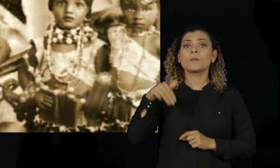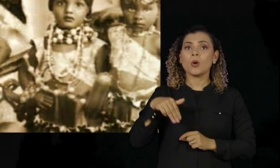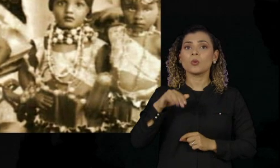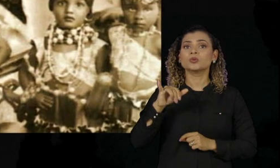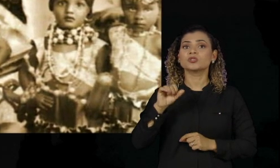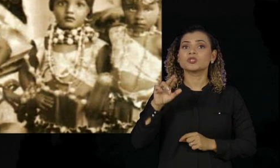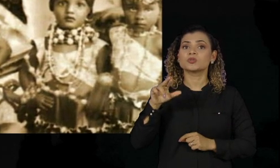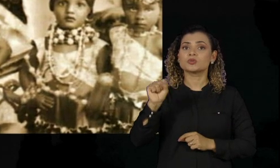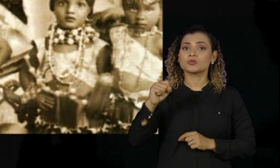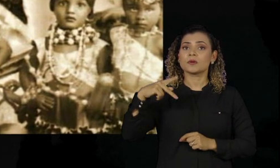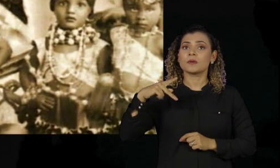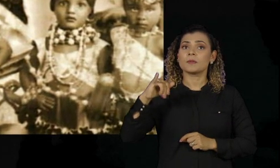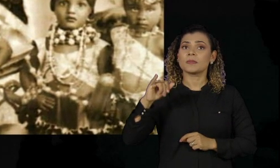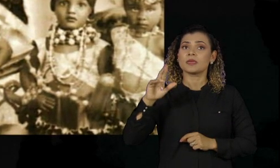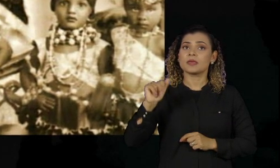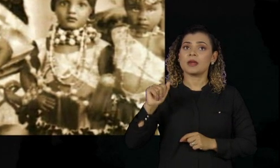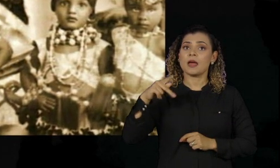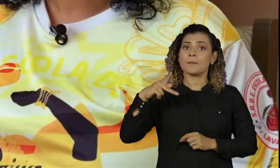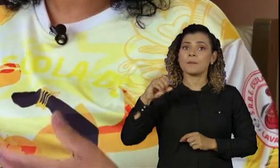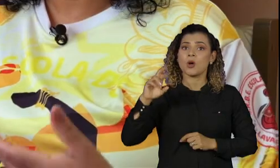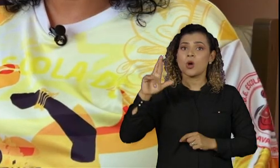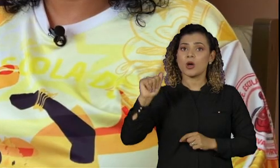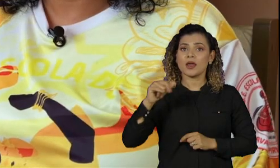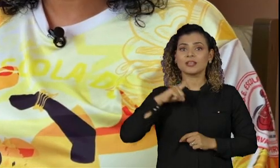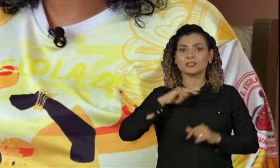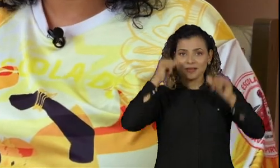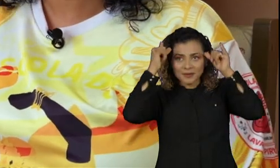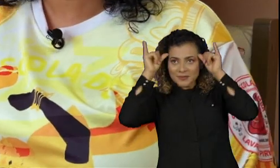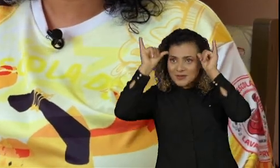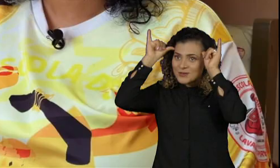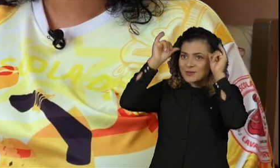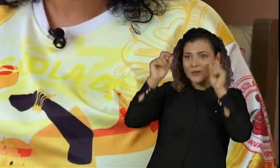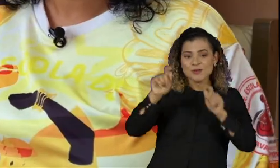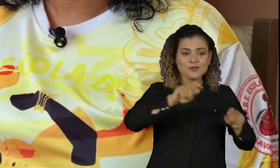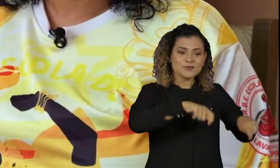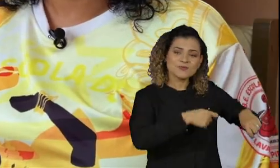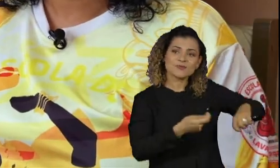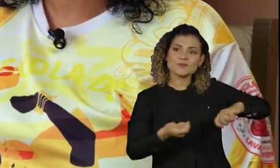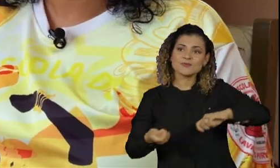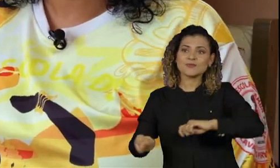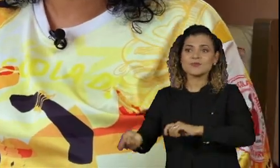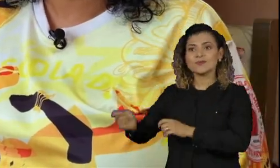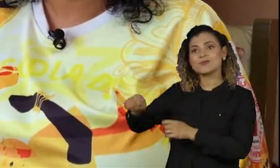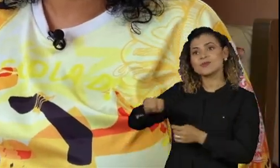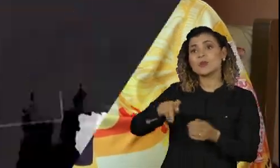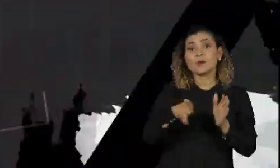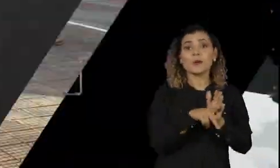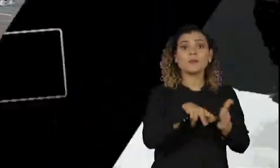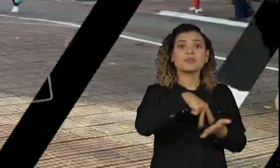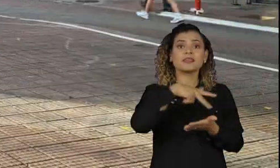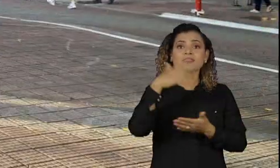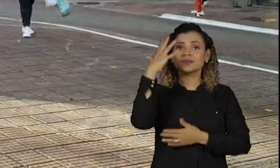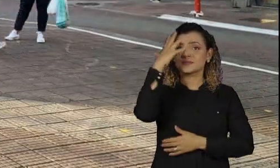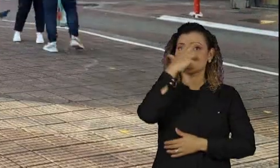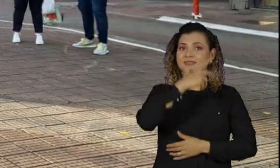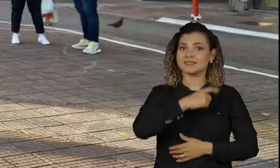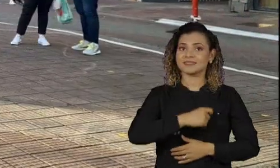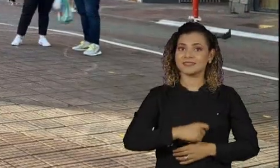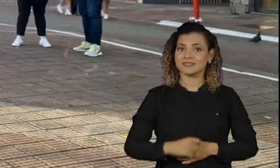Pirapora, onde tinha a dança de bumbo, e ela dançava o jongo, que é uma dança muito bonita.